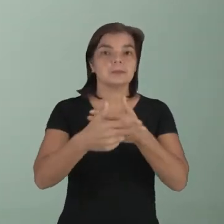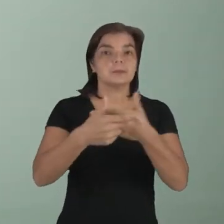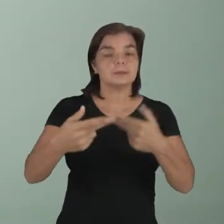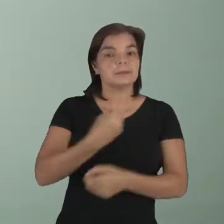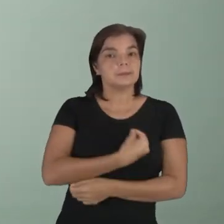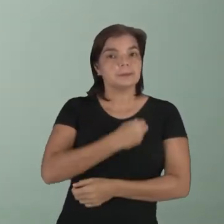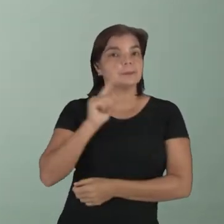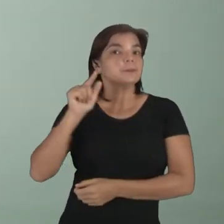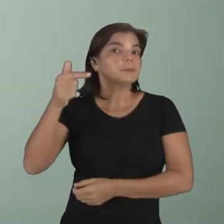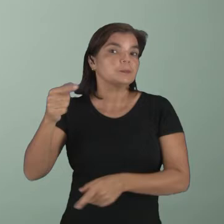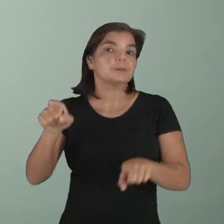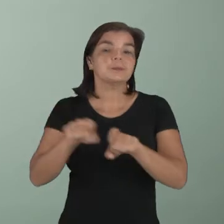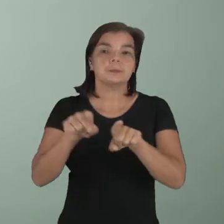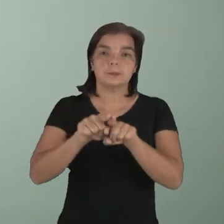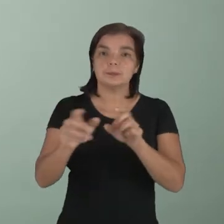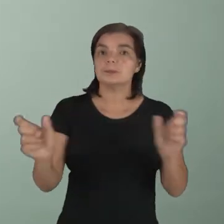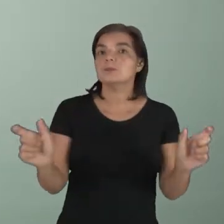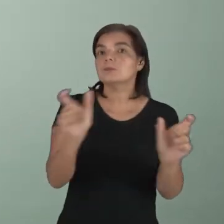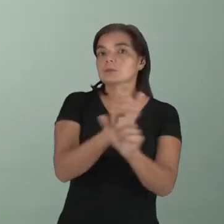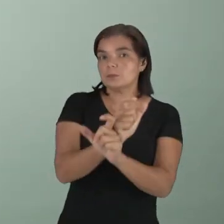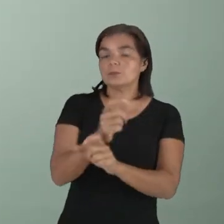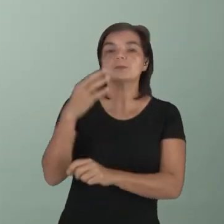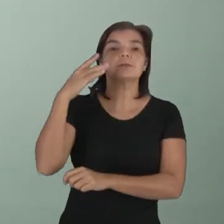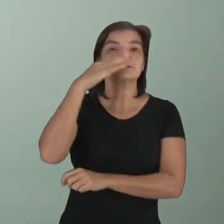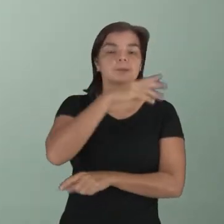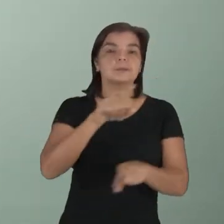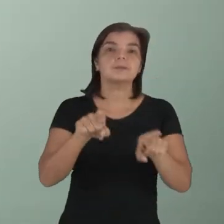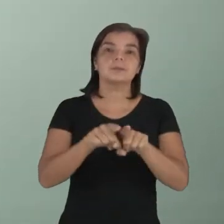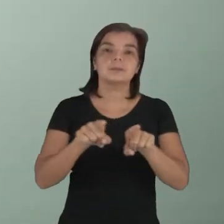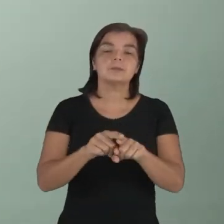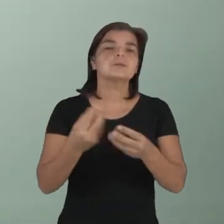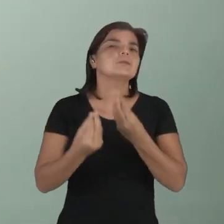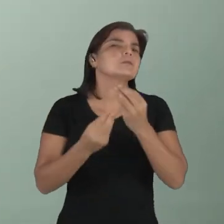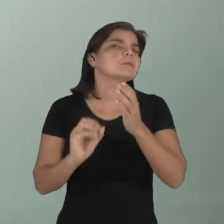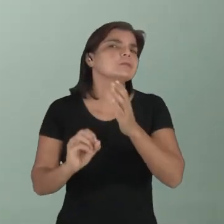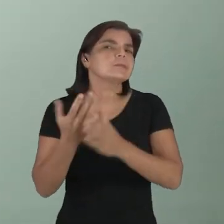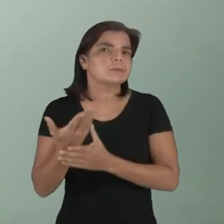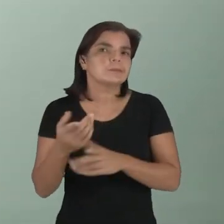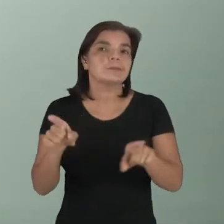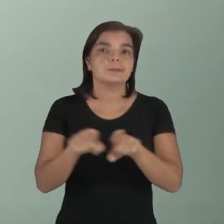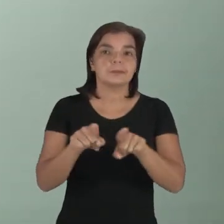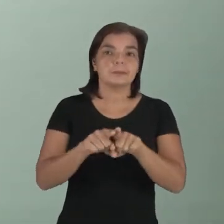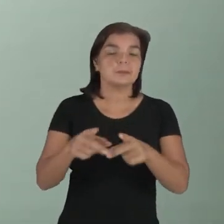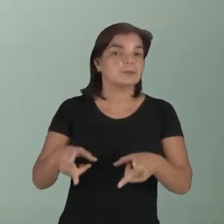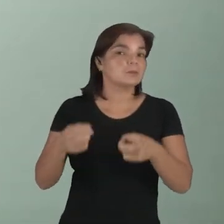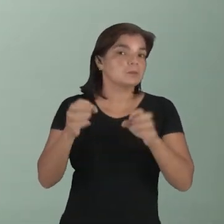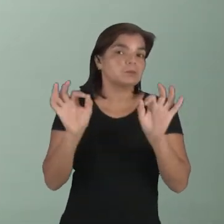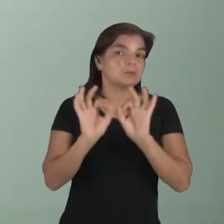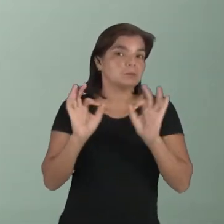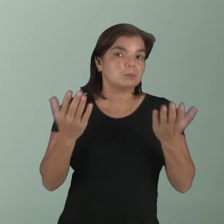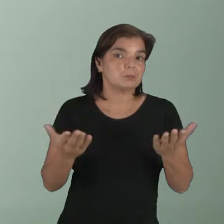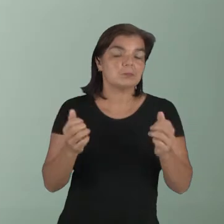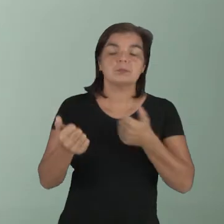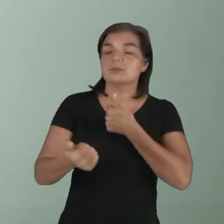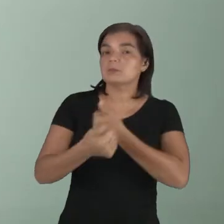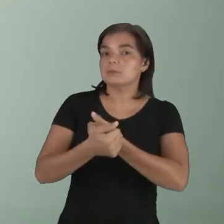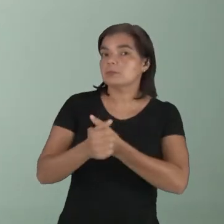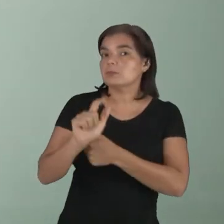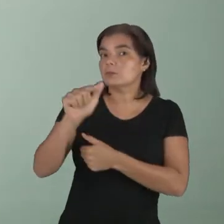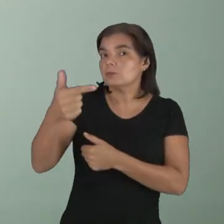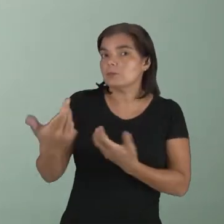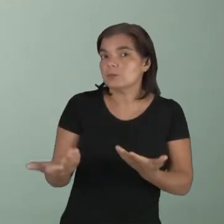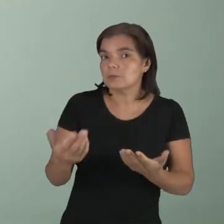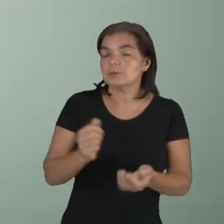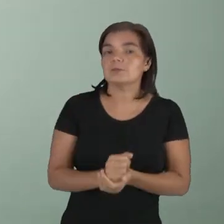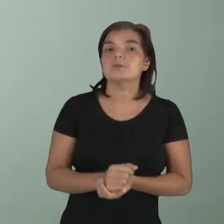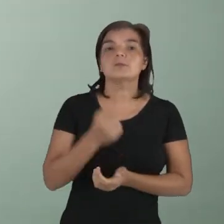perceba a presença do outro, eles vão trocar calor entre si. Quando não vai ocorrer isso? Quando um não percebe a presença do